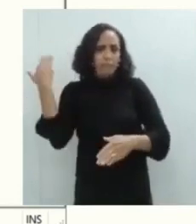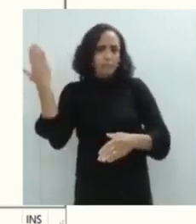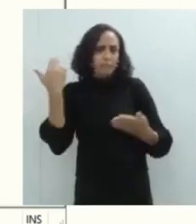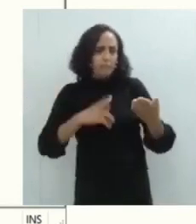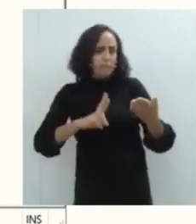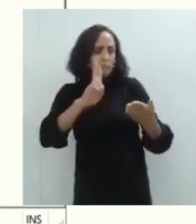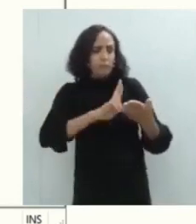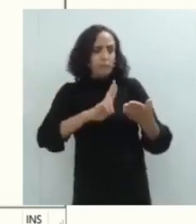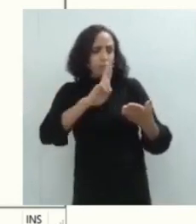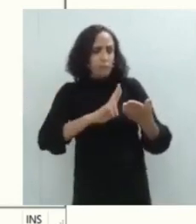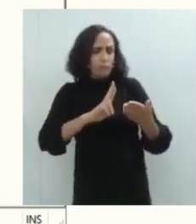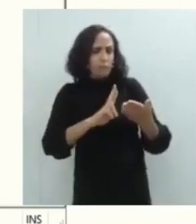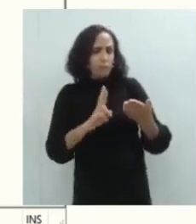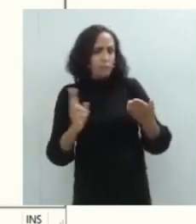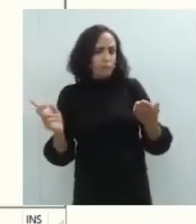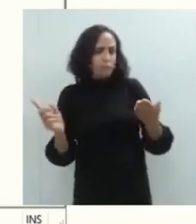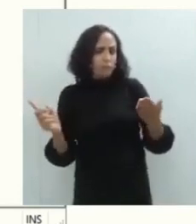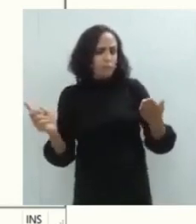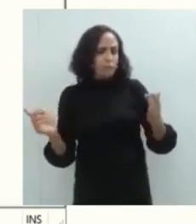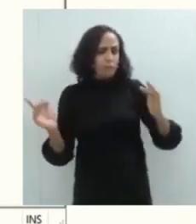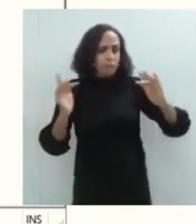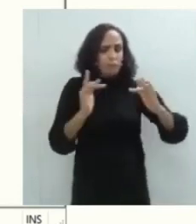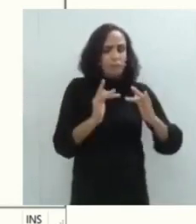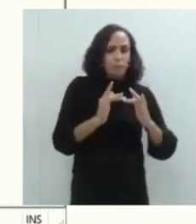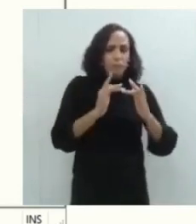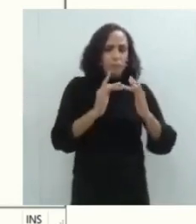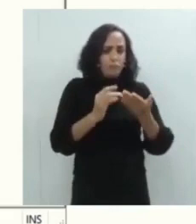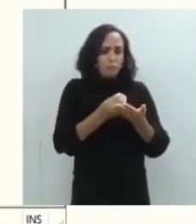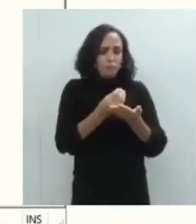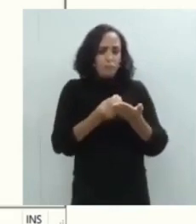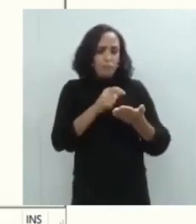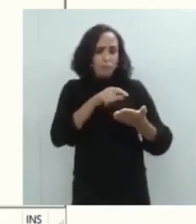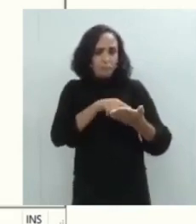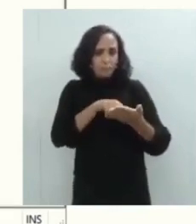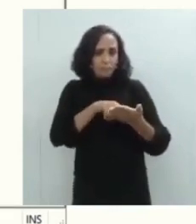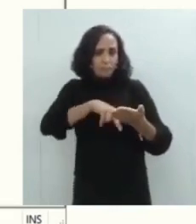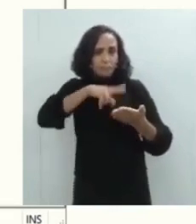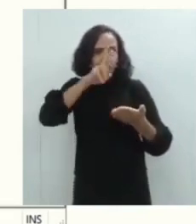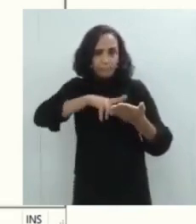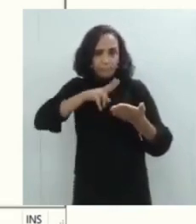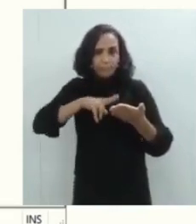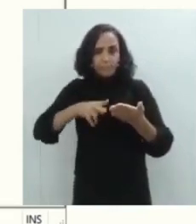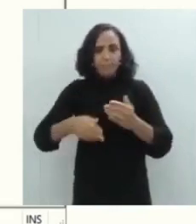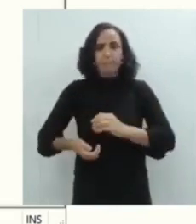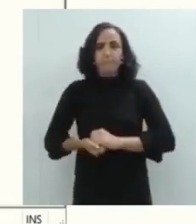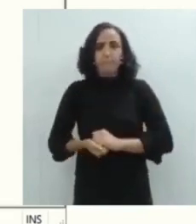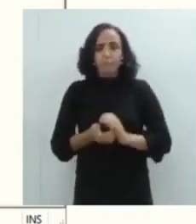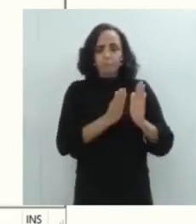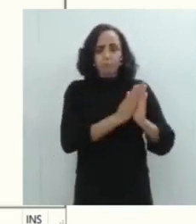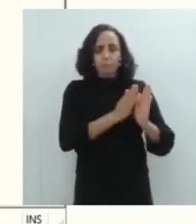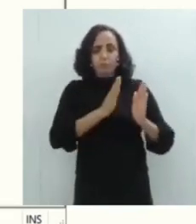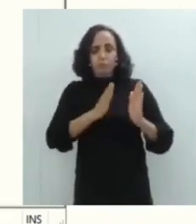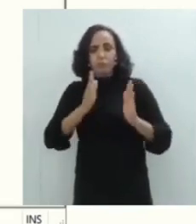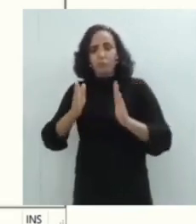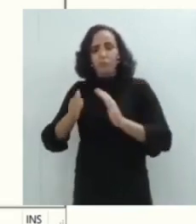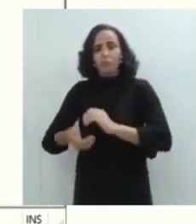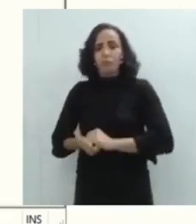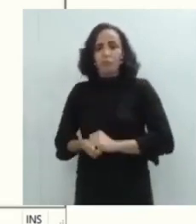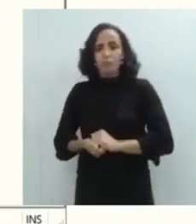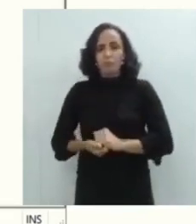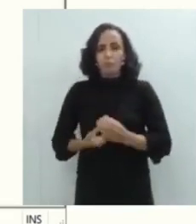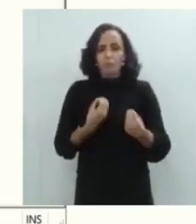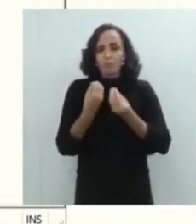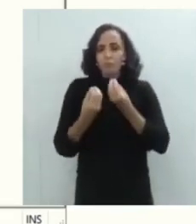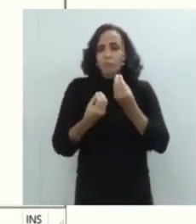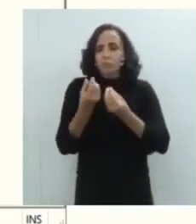de conectar própria do PHP, que é o MySQL Connect. Olha os parâmetros. Localhost, né,